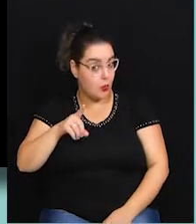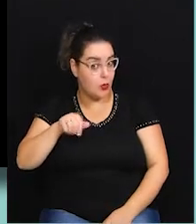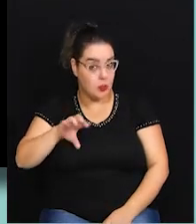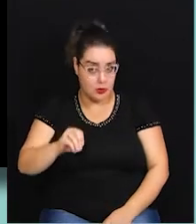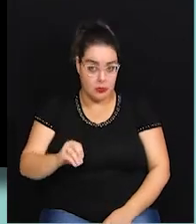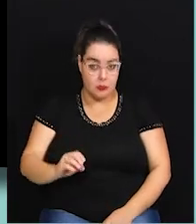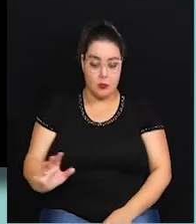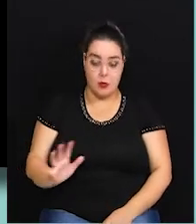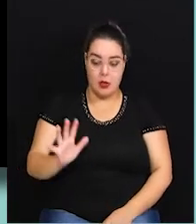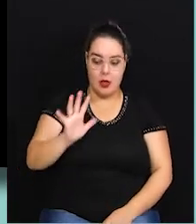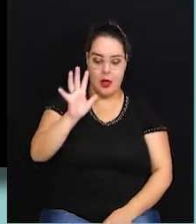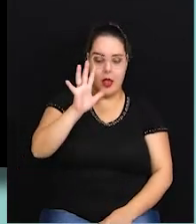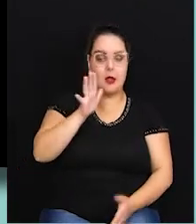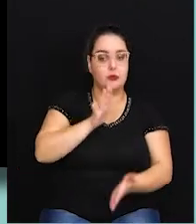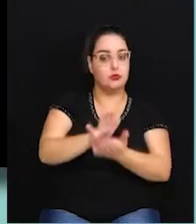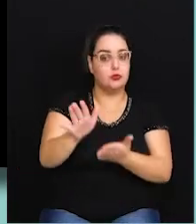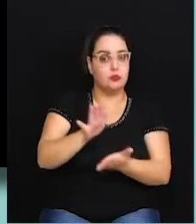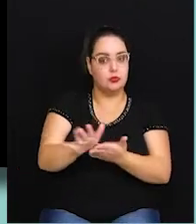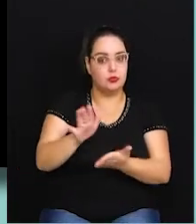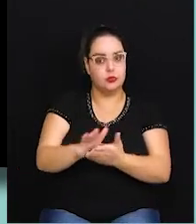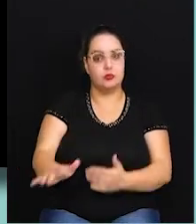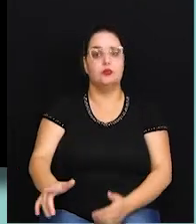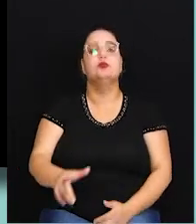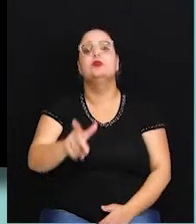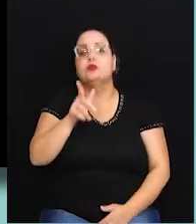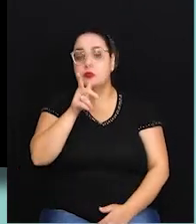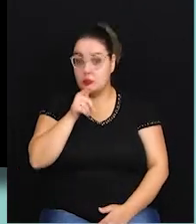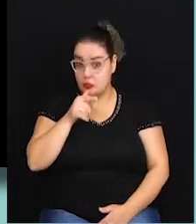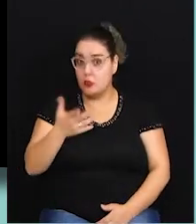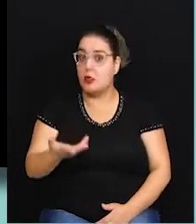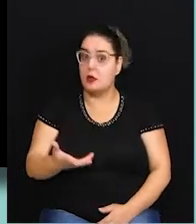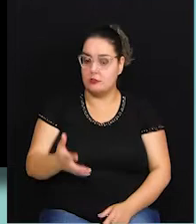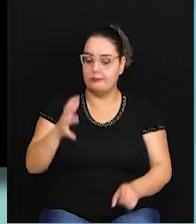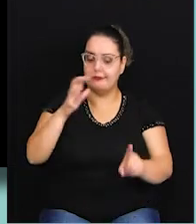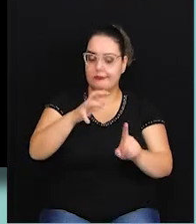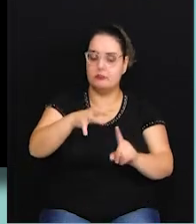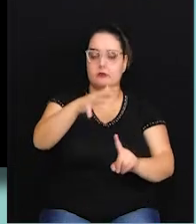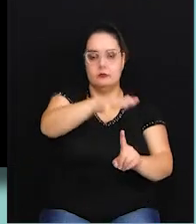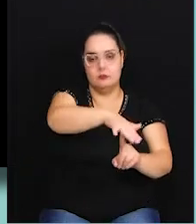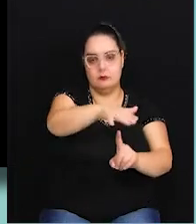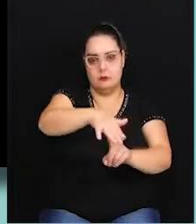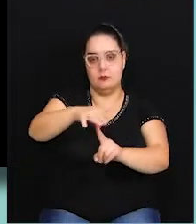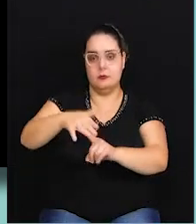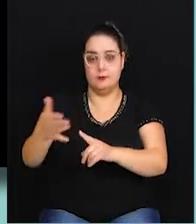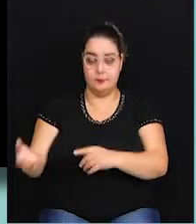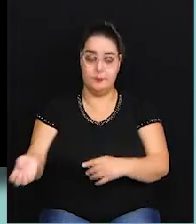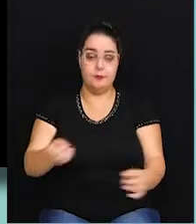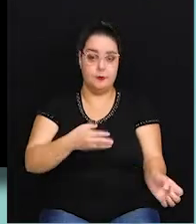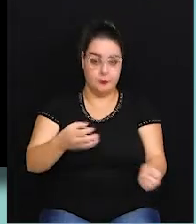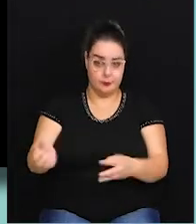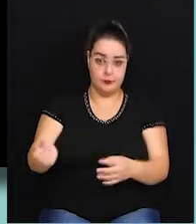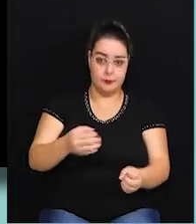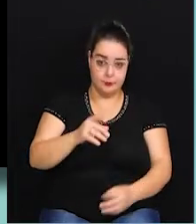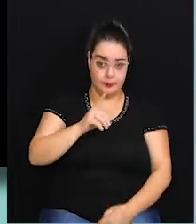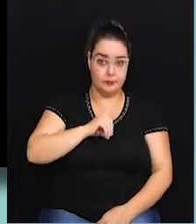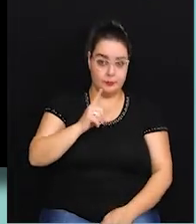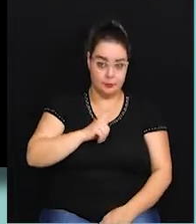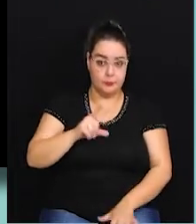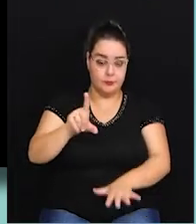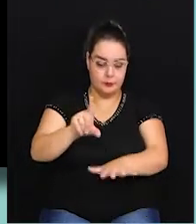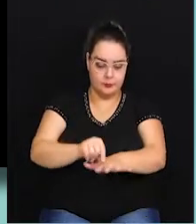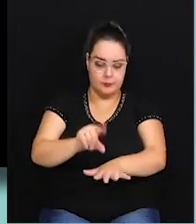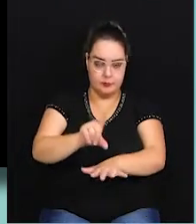elevado gasto de água, ele já tem um grande impacto ao meio ambiente. Então, atualmente, nós